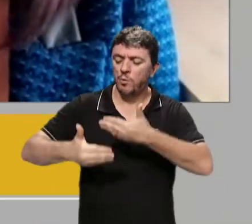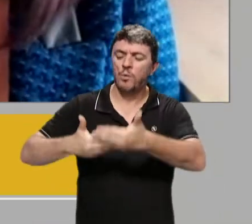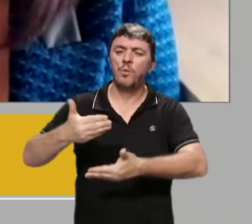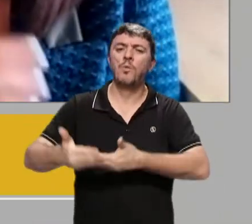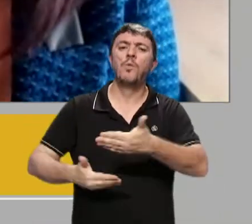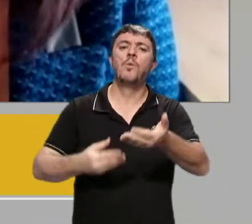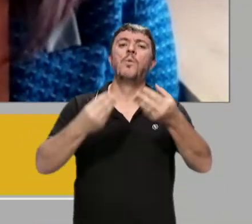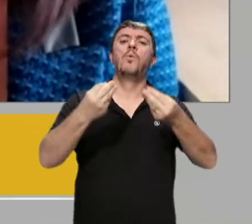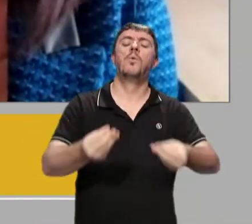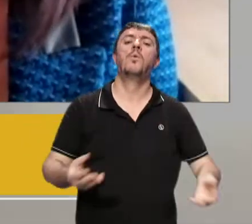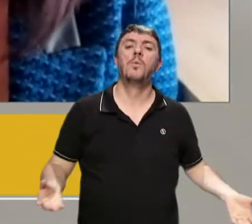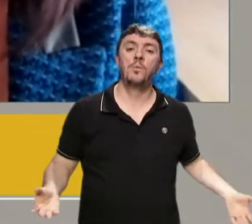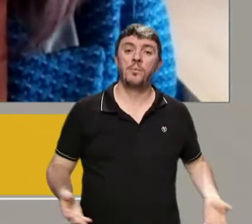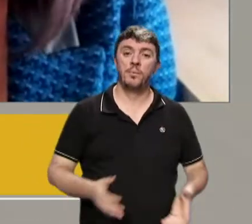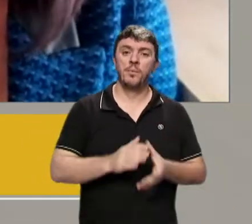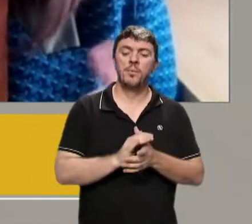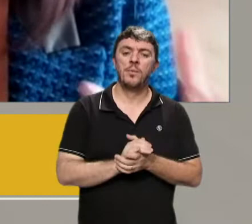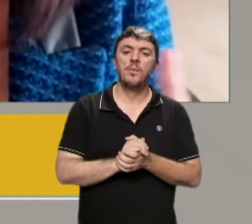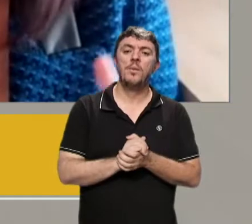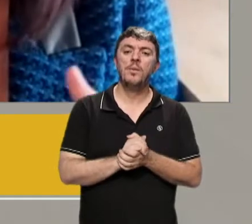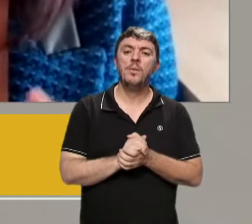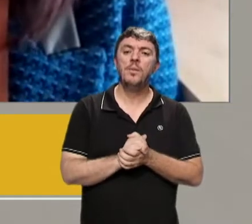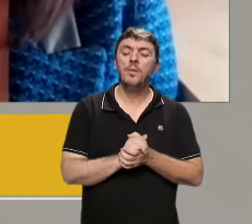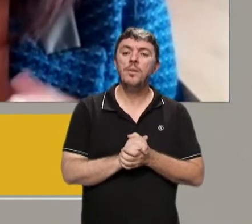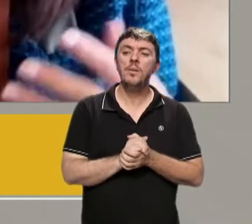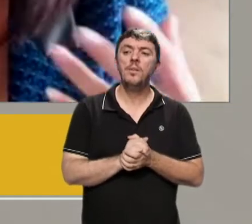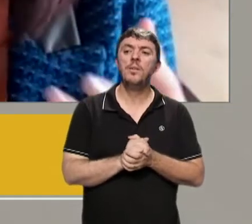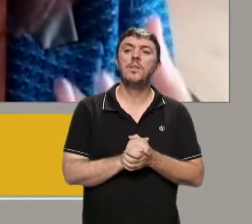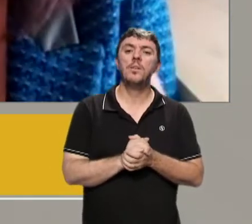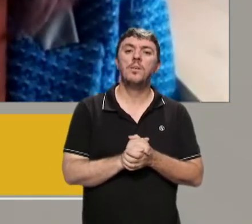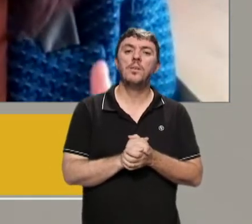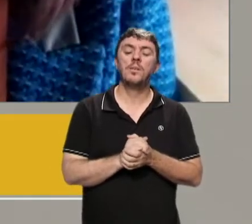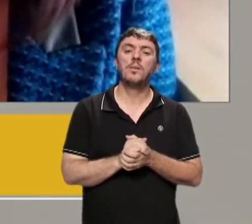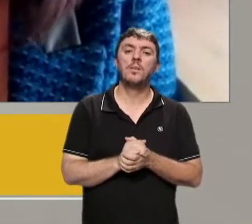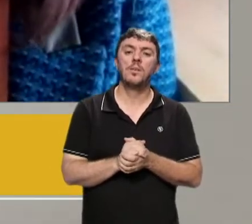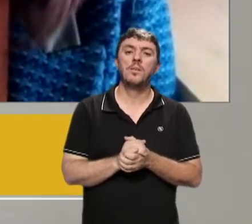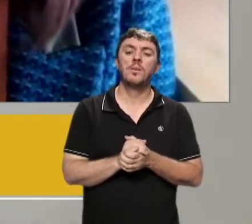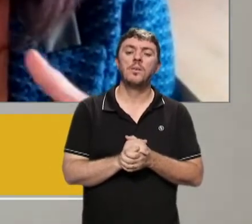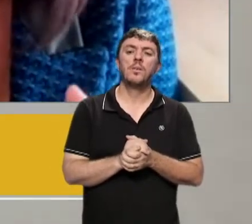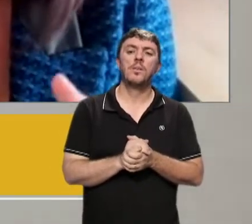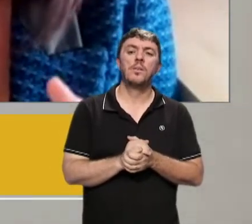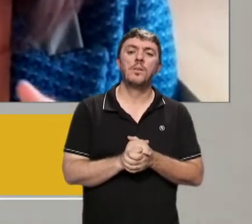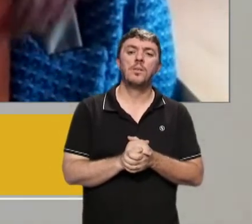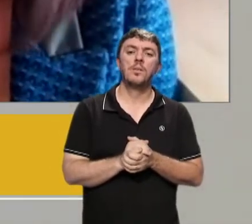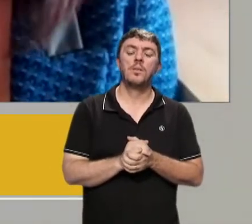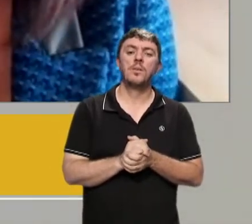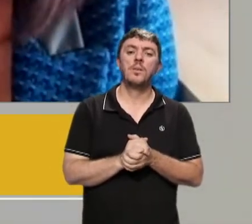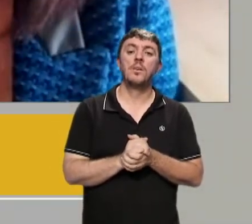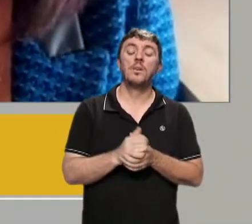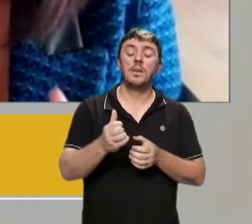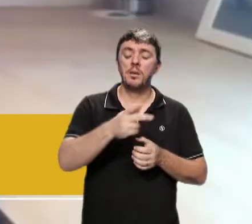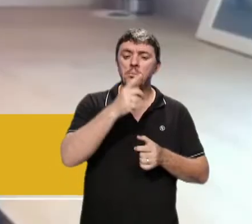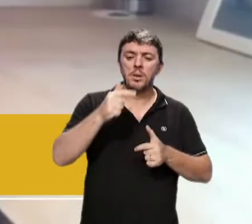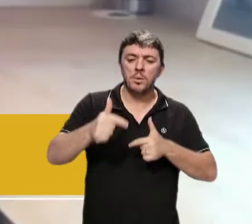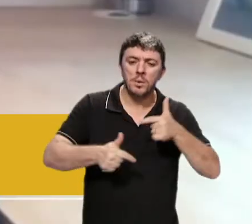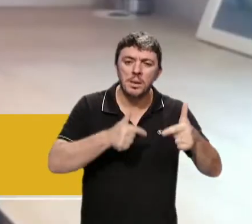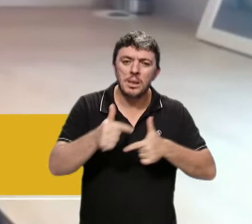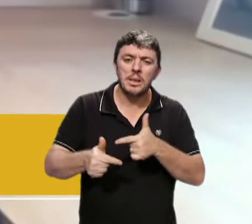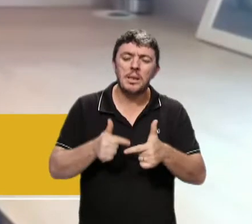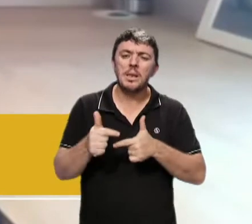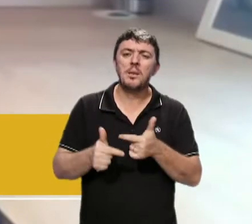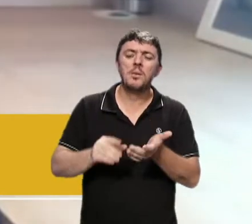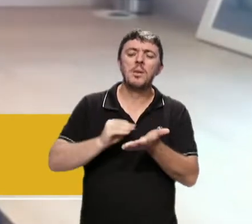A questão do algoritmo, na verdade, às vezes as pessoas imaginam que são várias pessoas trabalhando no escritório. Não, é o robô,